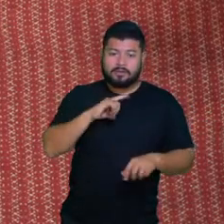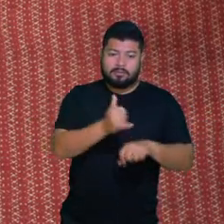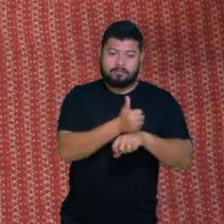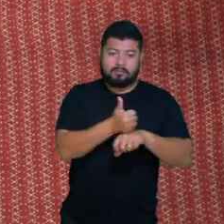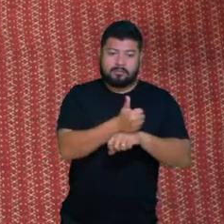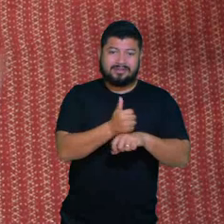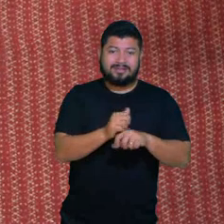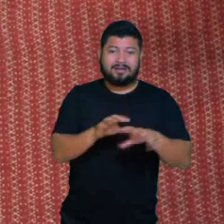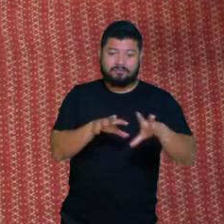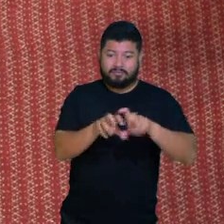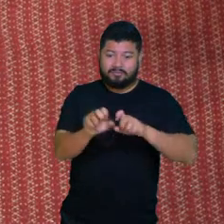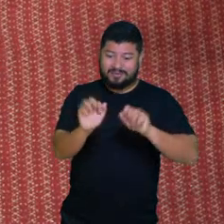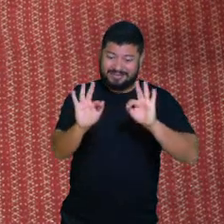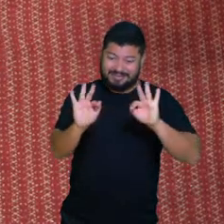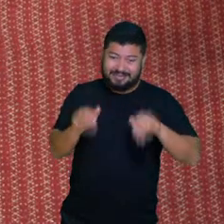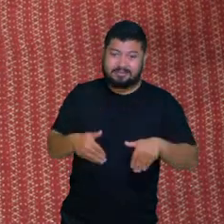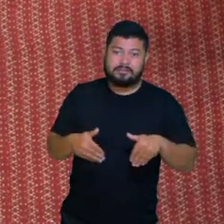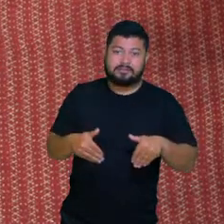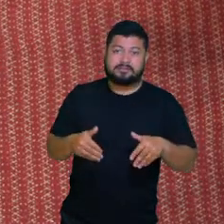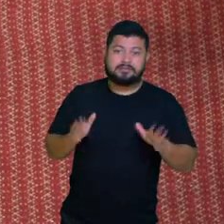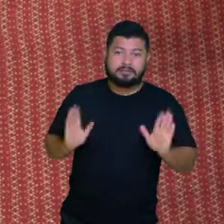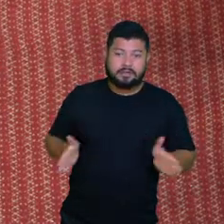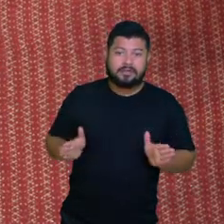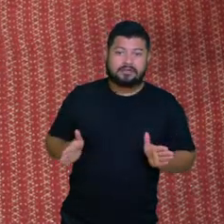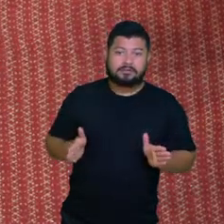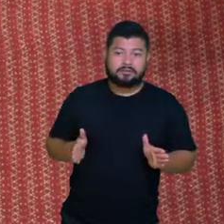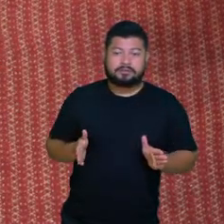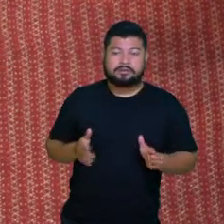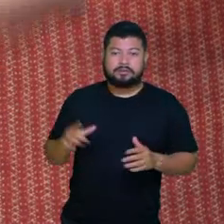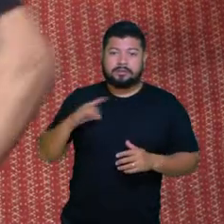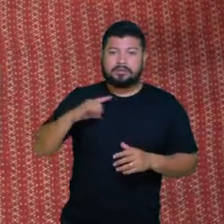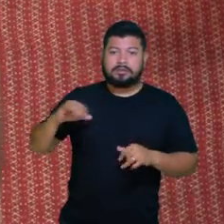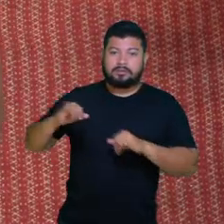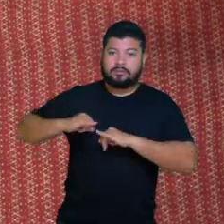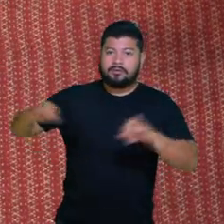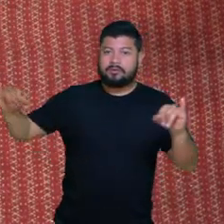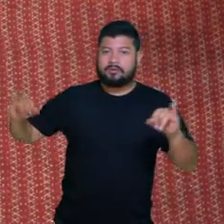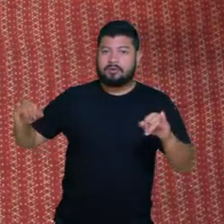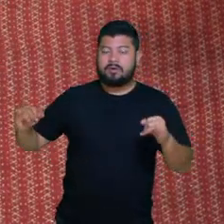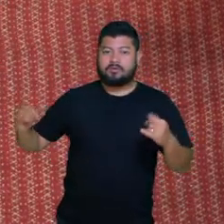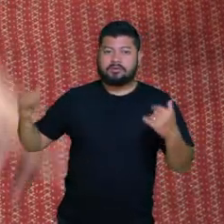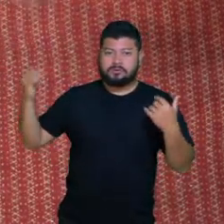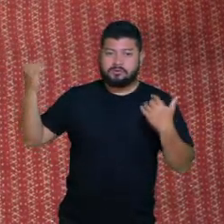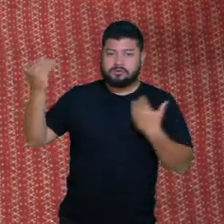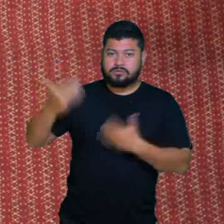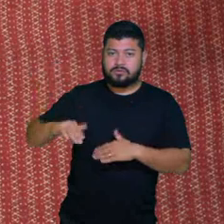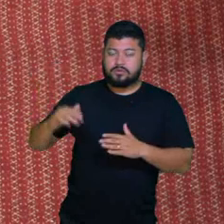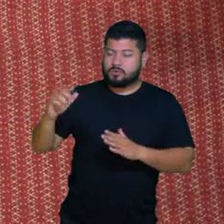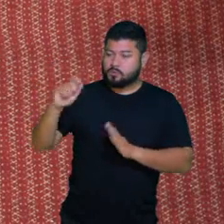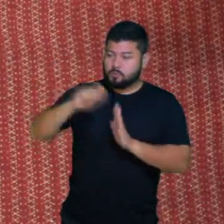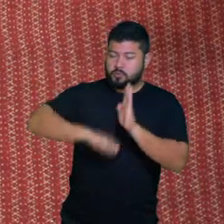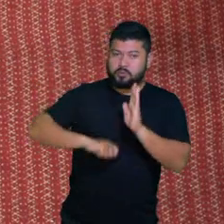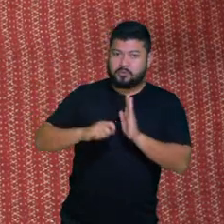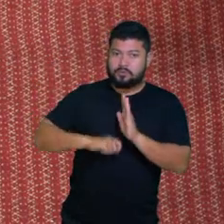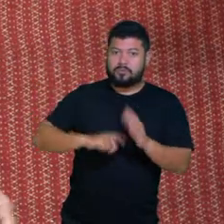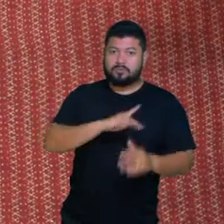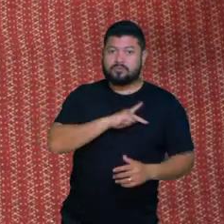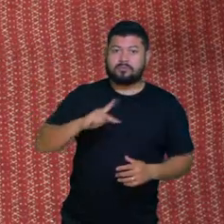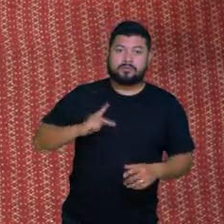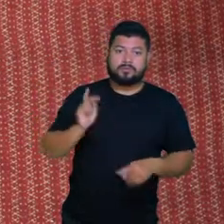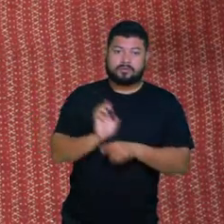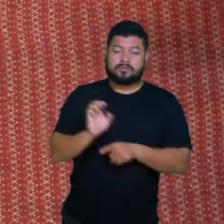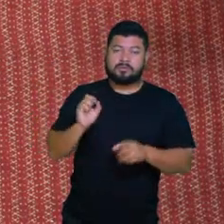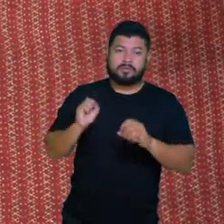formados de fato nós temos aí anunciado o maior concurso público do Estado de Santa Catarina paraa secretaria de